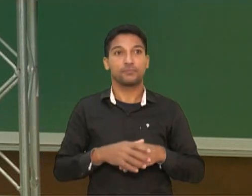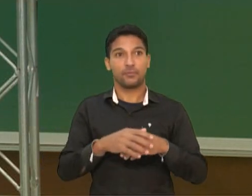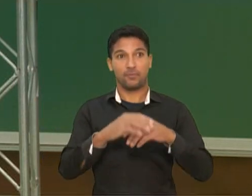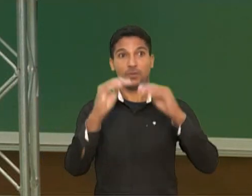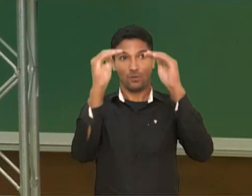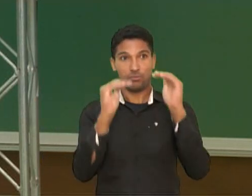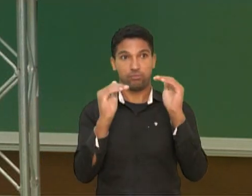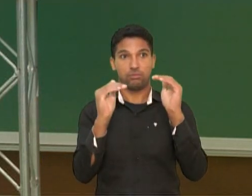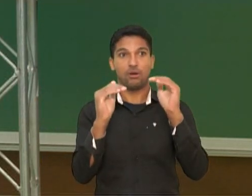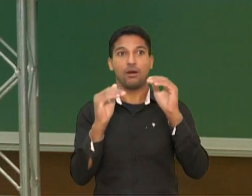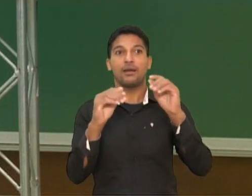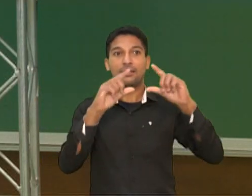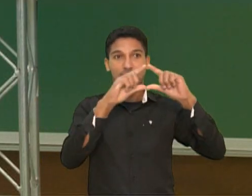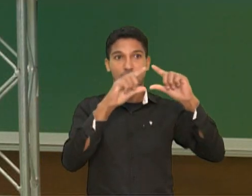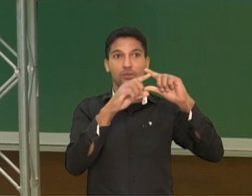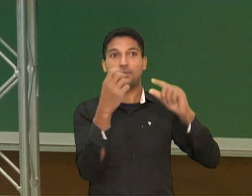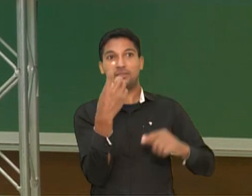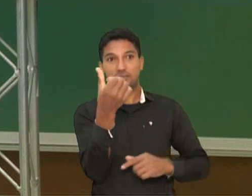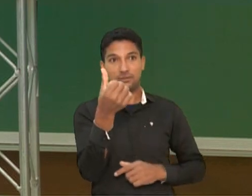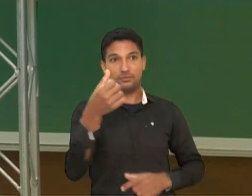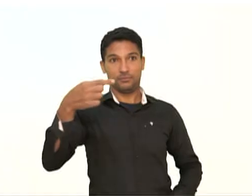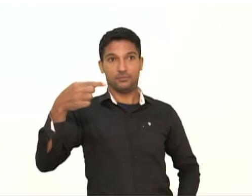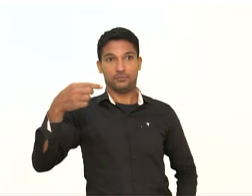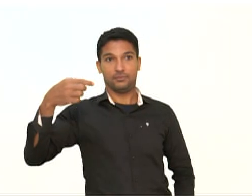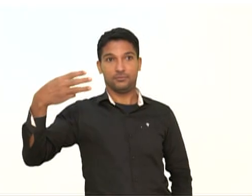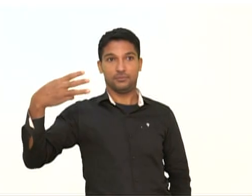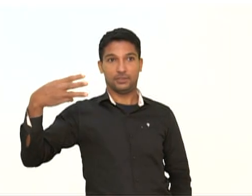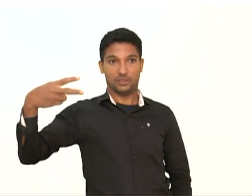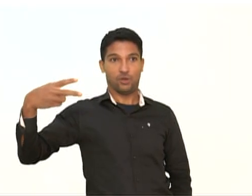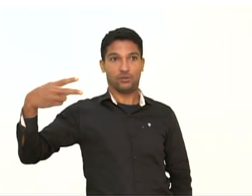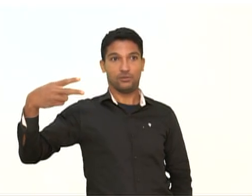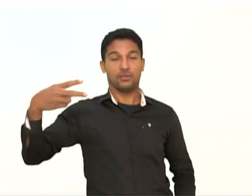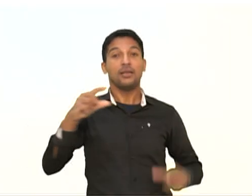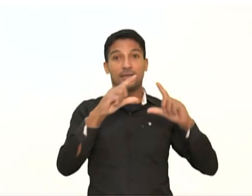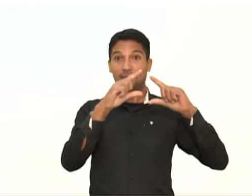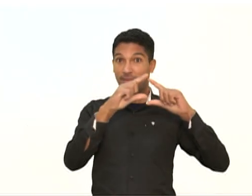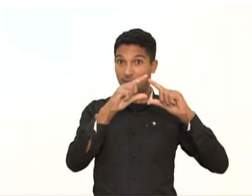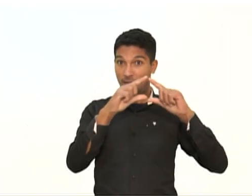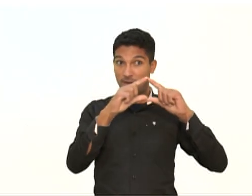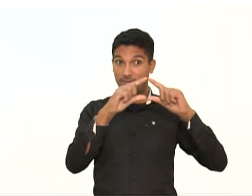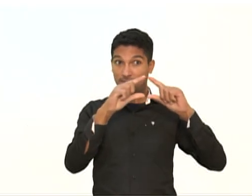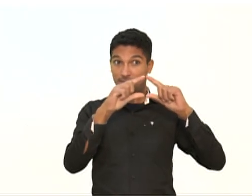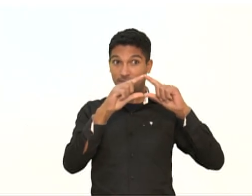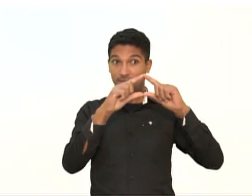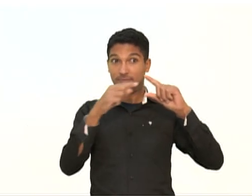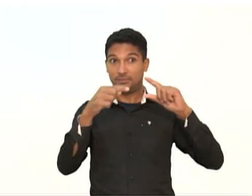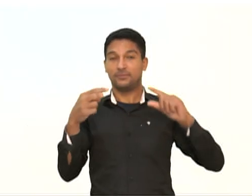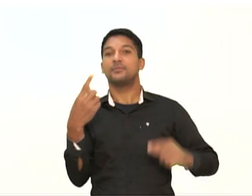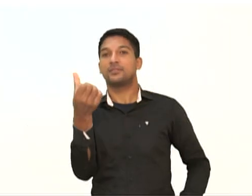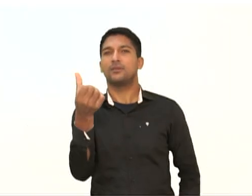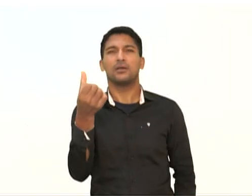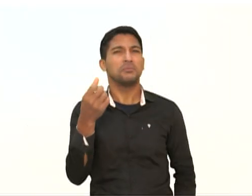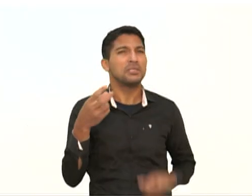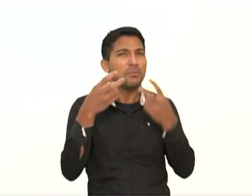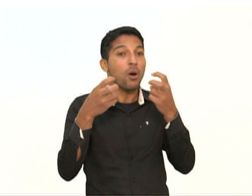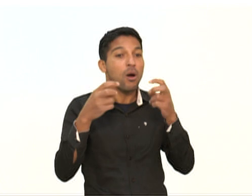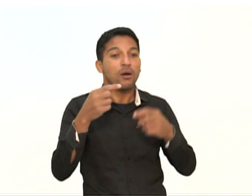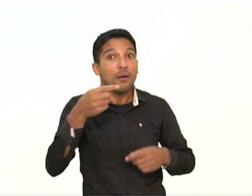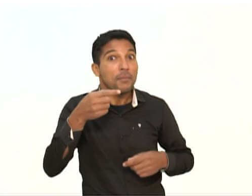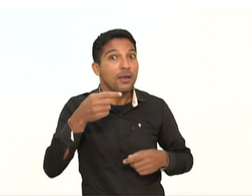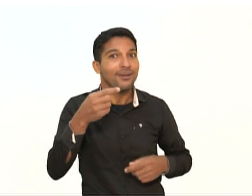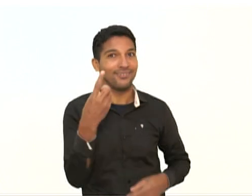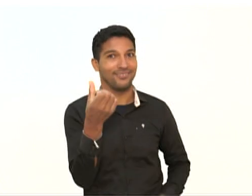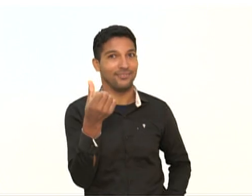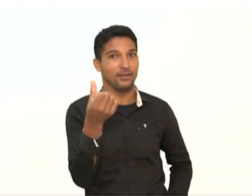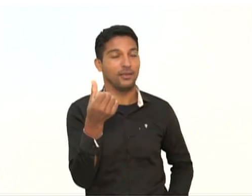menos 32, delta é menos 16. Sem medo, agora você já está craque, né, em verificar aí, resolver